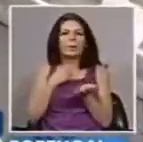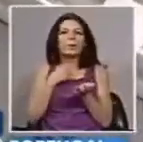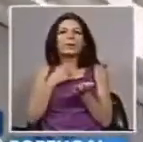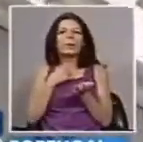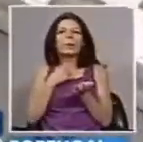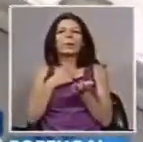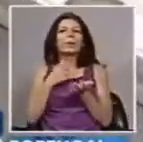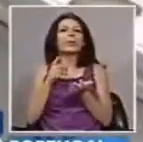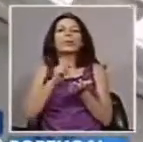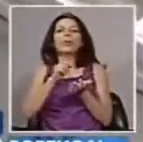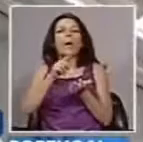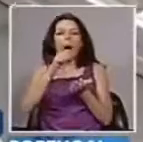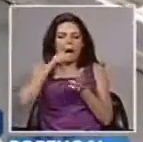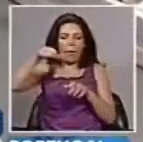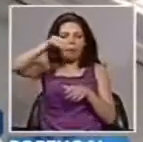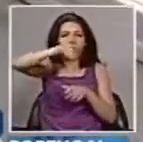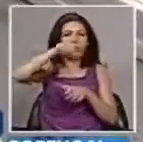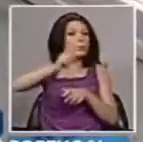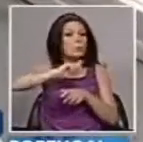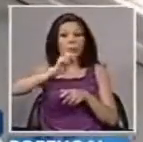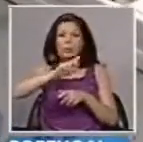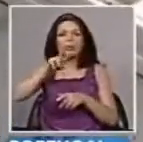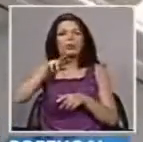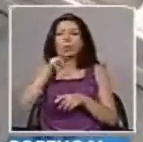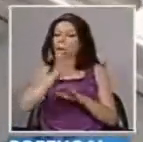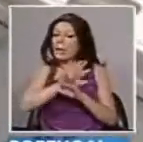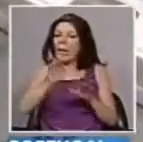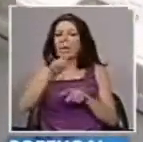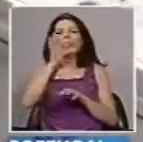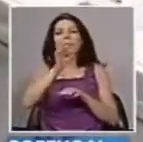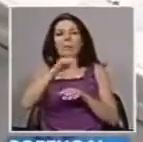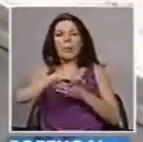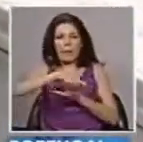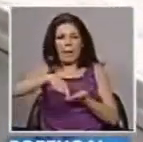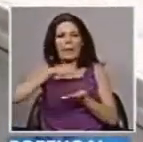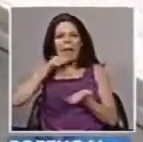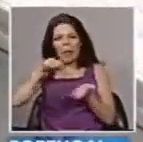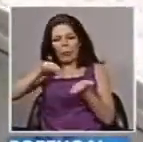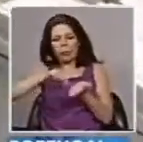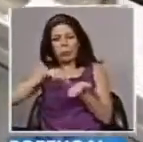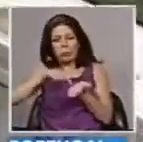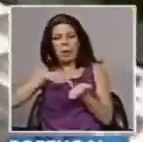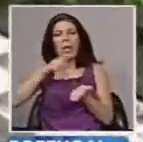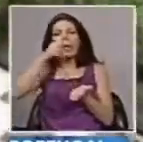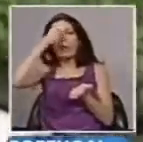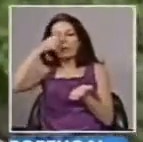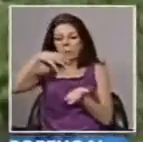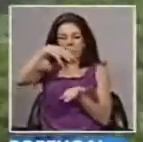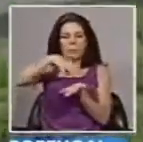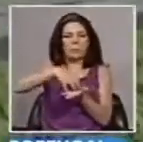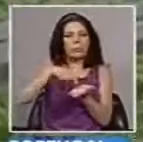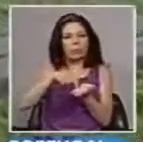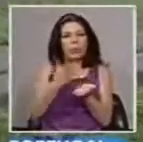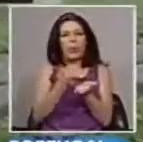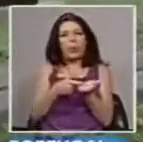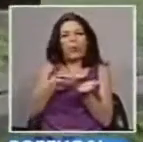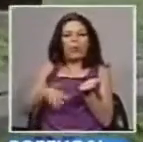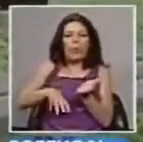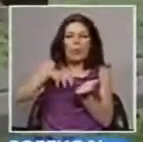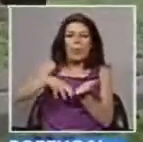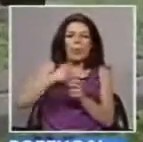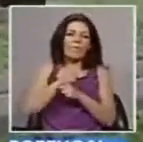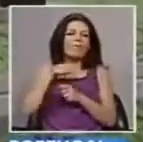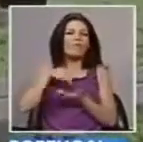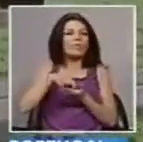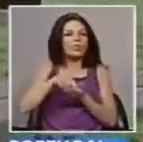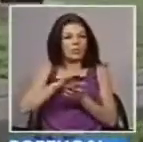E nunca regar a planta de cima, sempre regar-la de abaixo em um plato. Coloca a um plato assim, e lo podes colocar ao